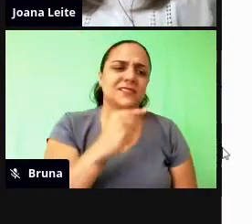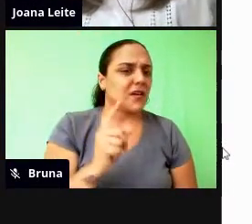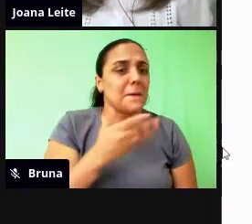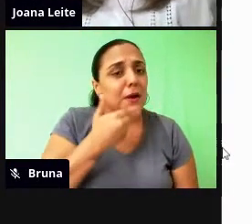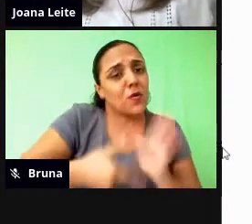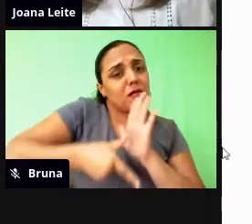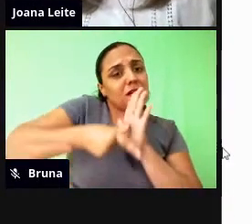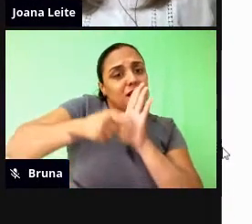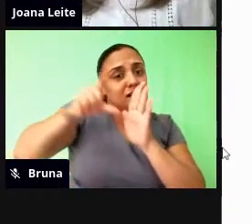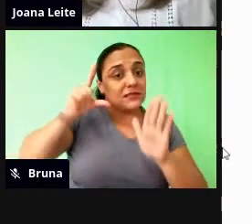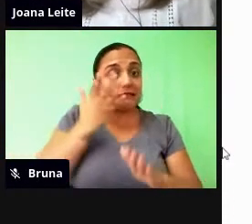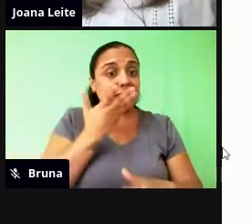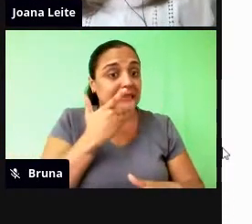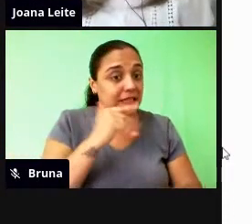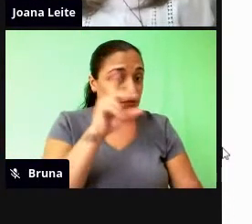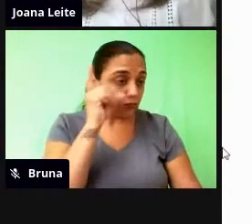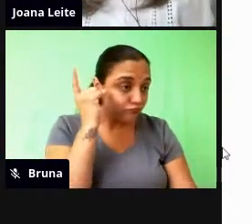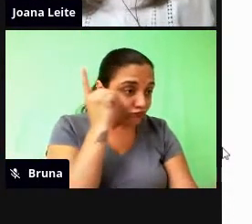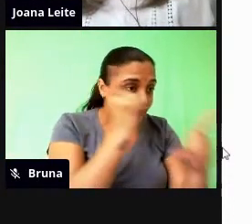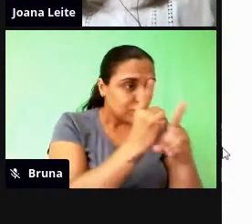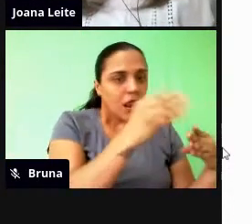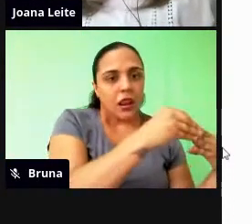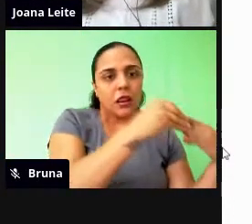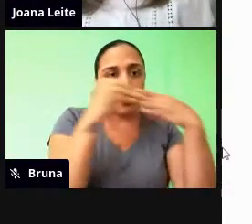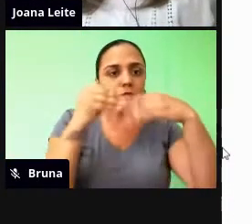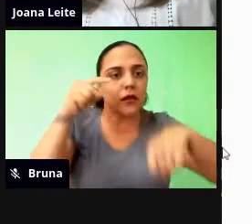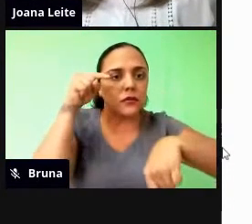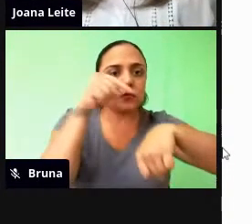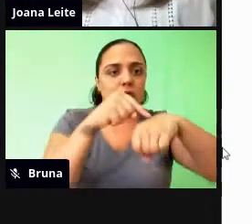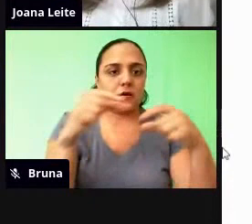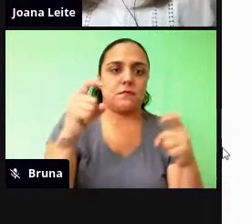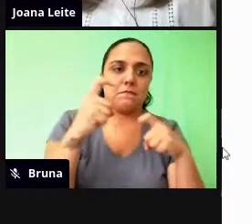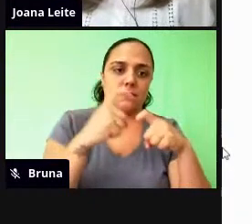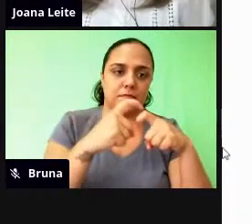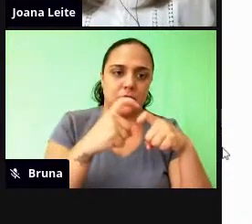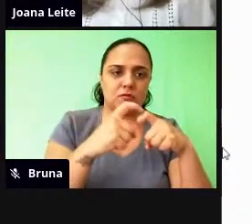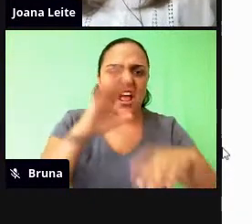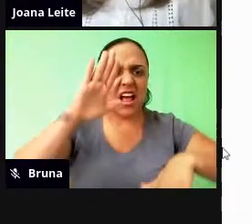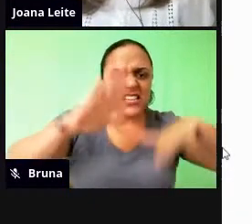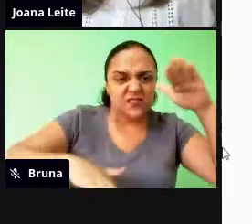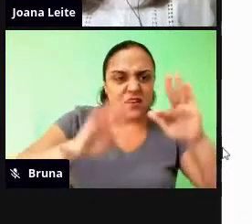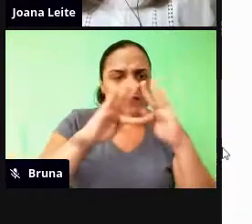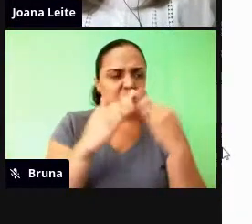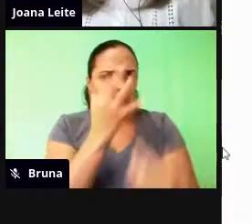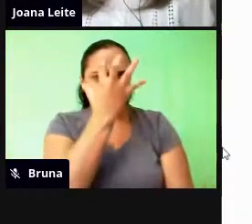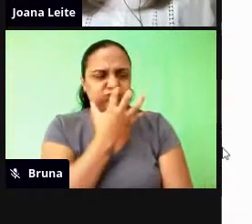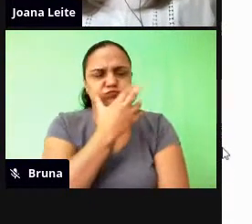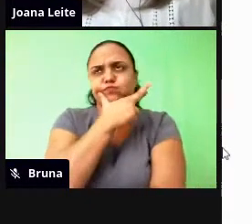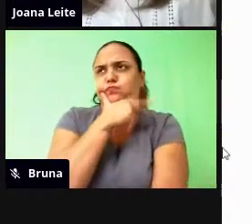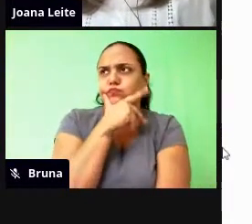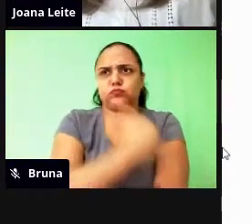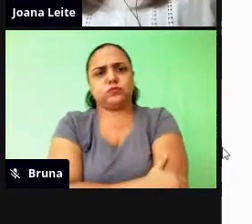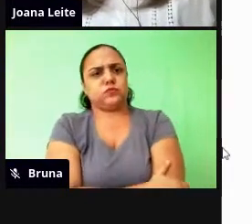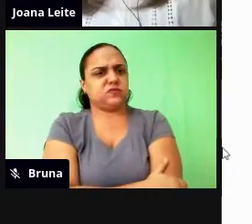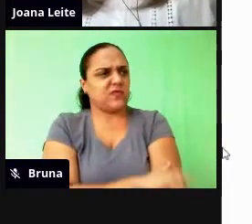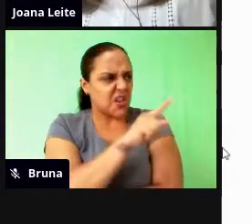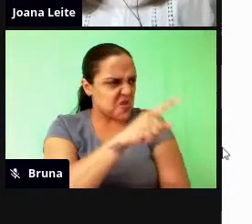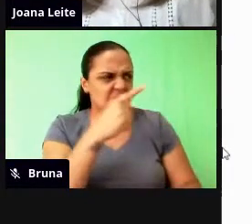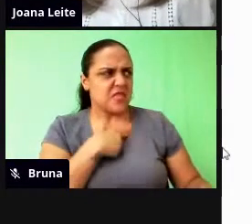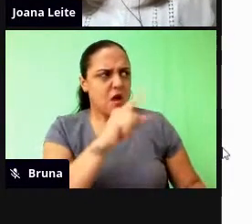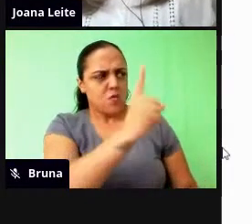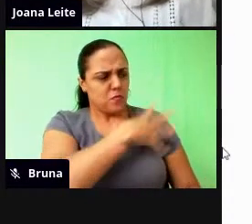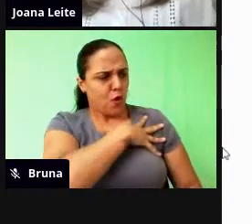atraso pode estar acontecendo, porque a família, muitas vezes, fica chateada, fica com raiva, às vezes não quer voltar no profissional, às